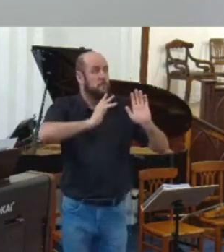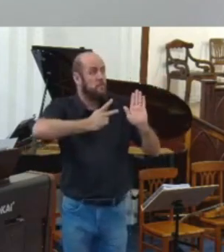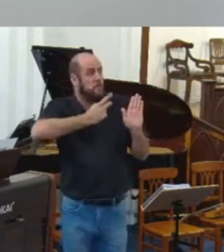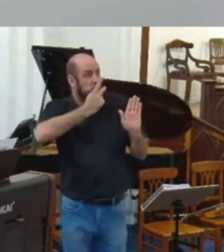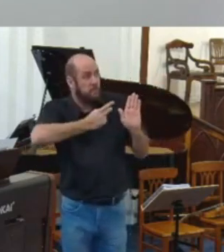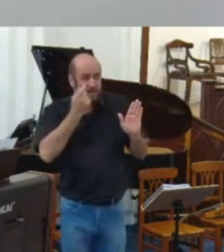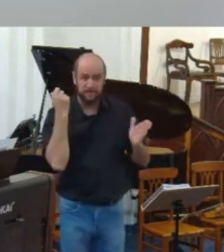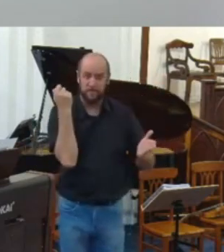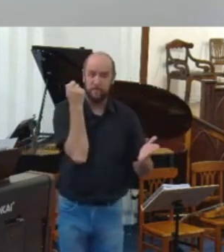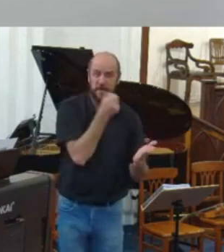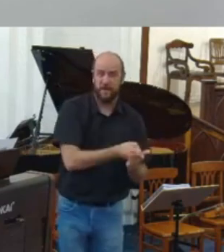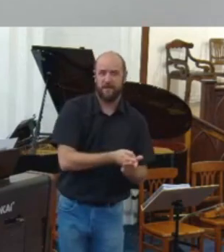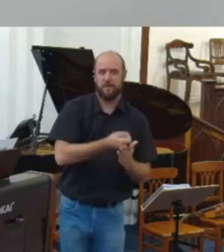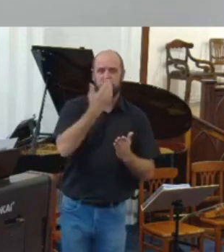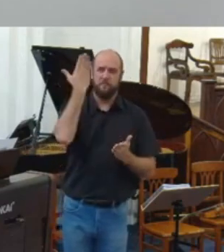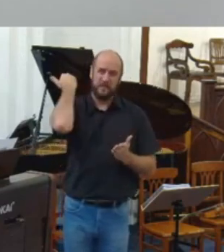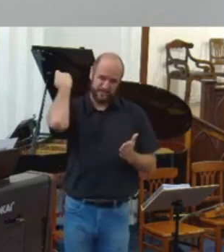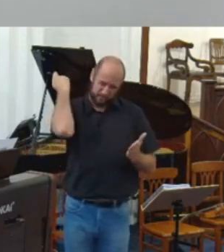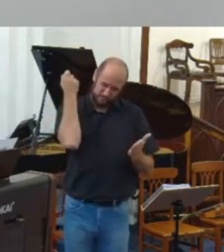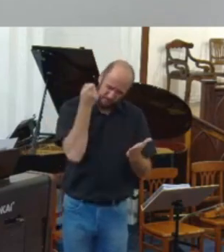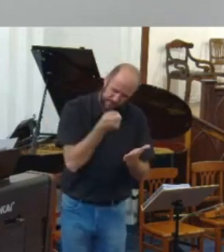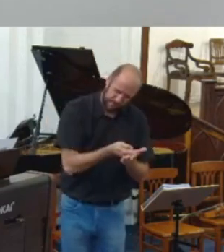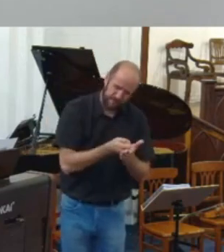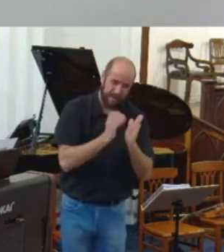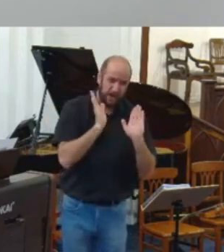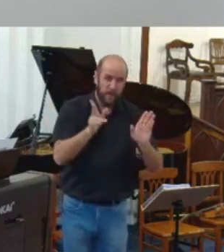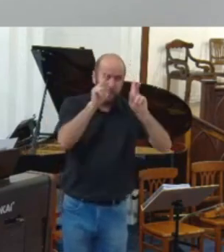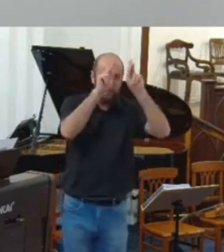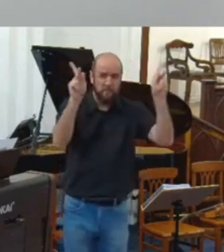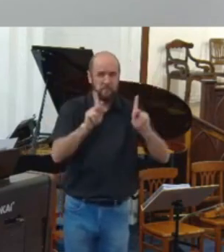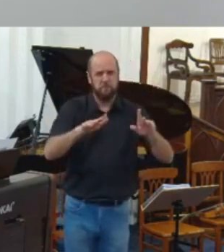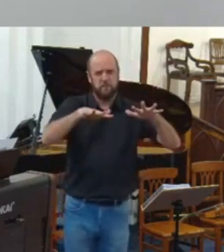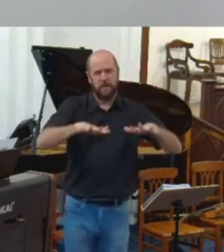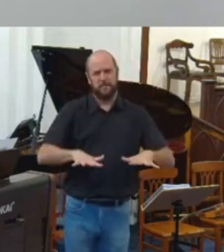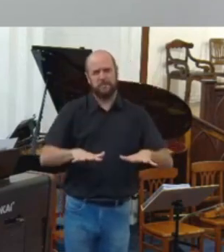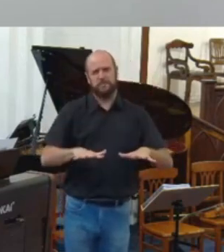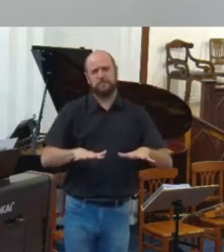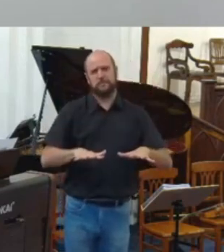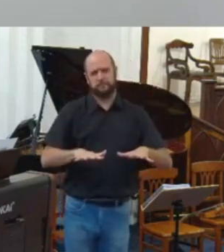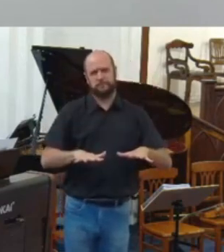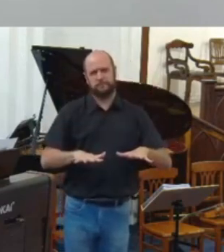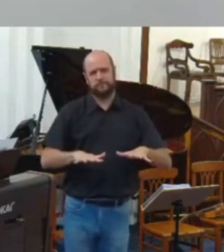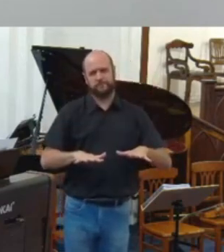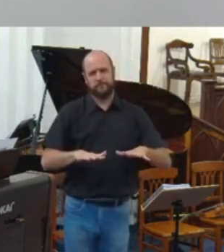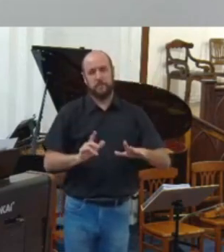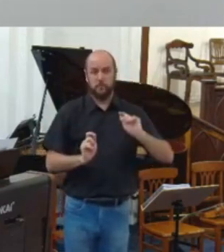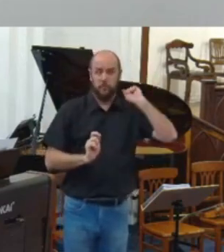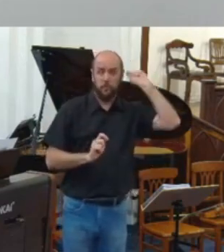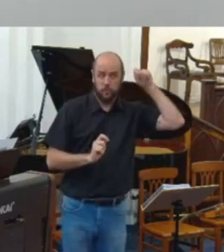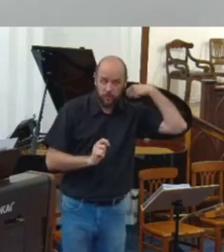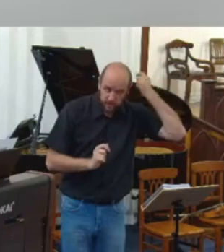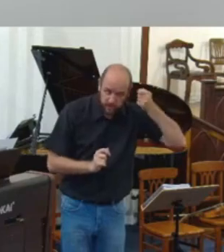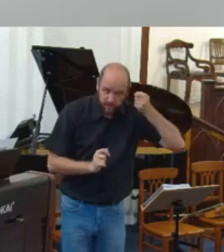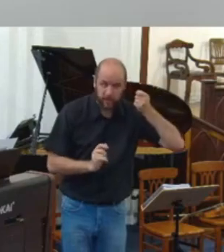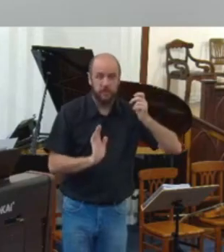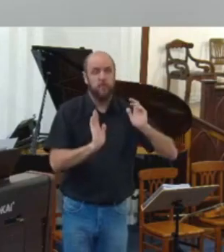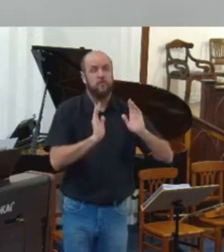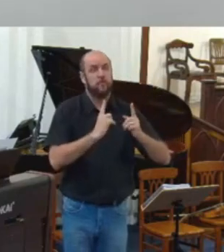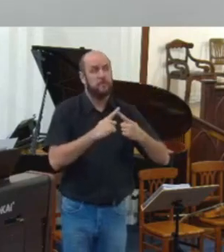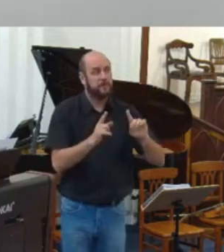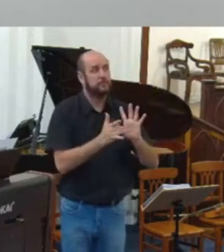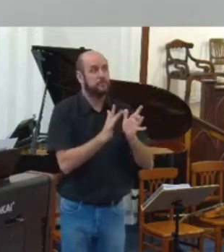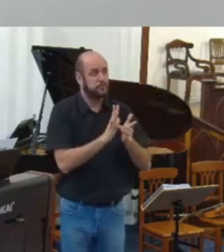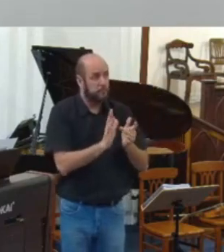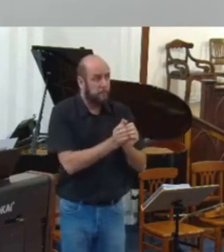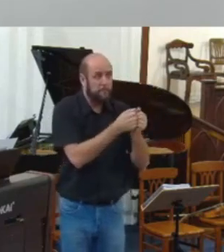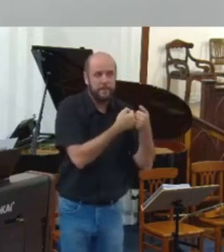um pagamento, se estabelecesse uma paz. Não só o cordeiro, mas agora ele disse: eu sou o próprio pão. Por